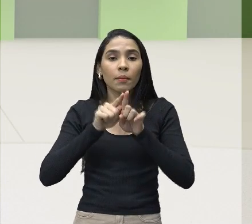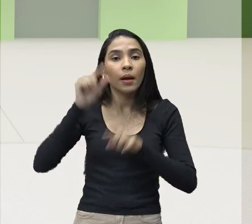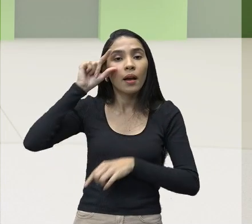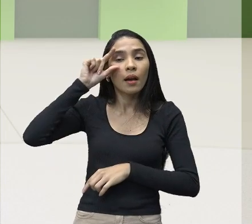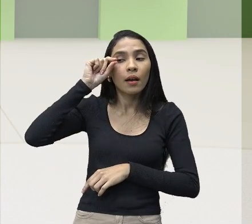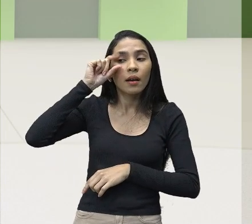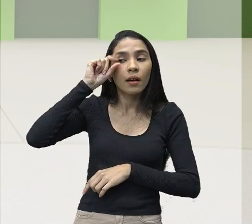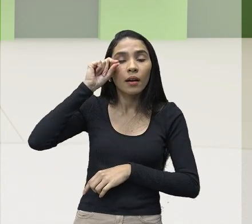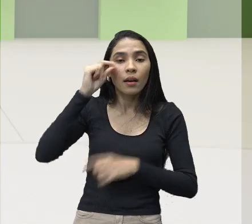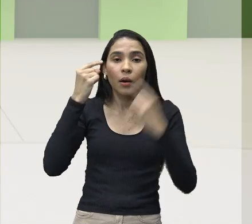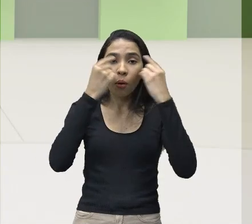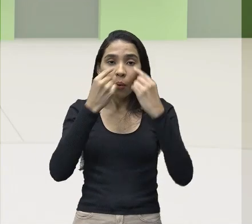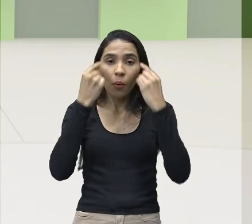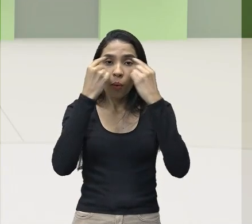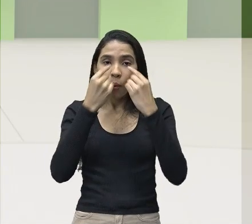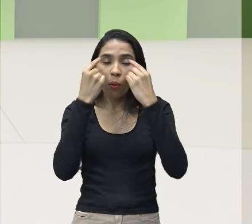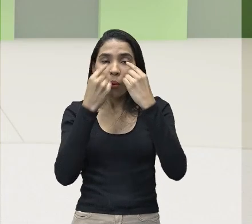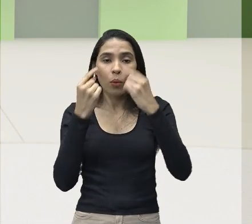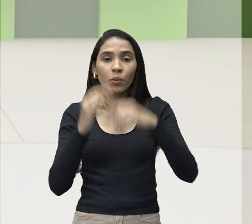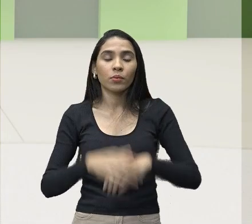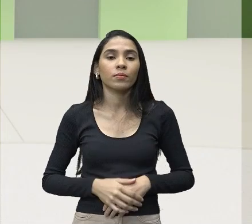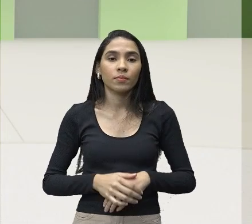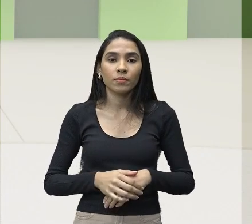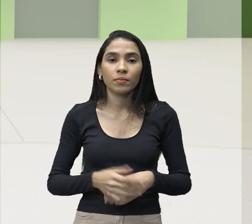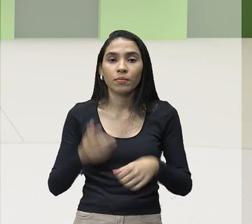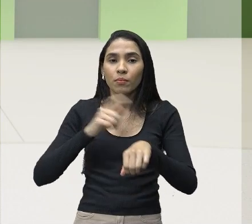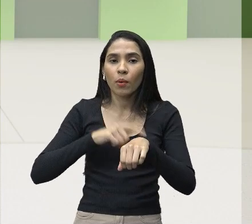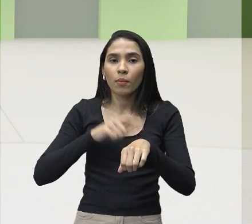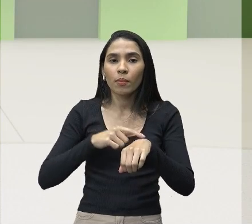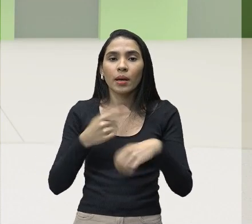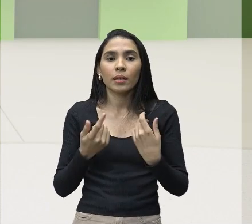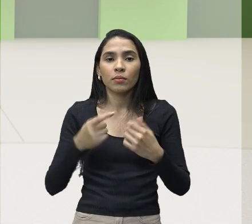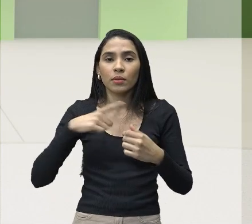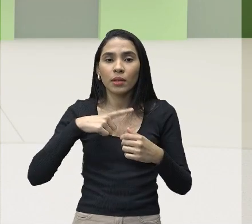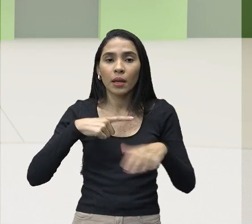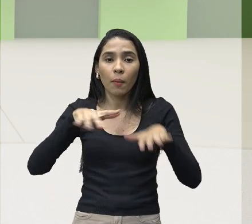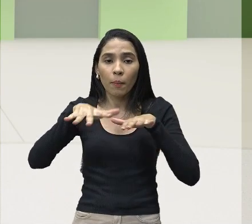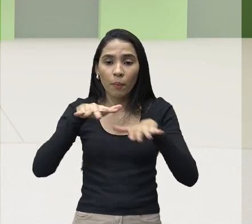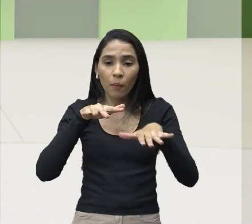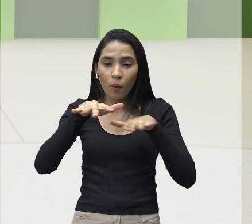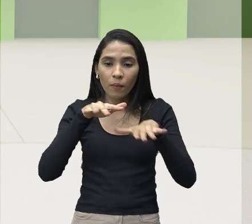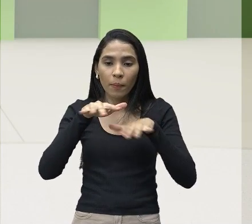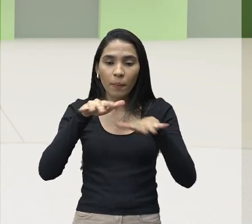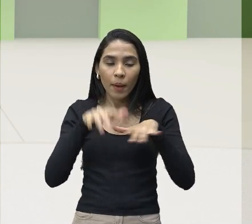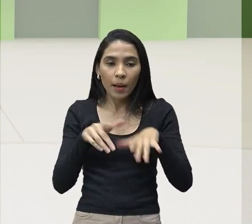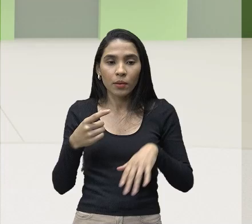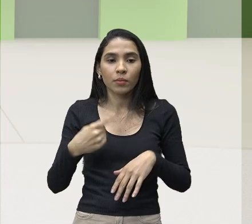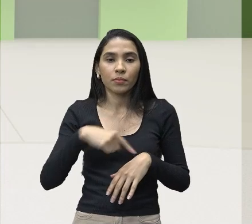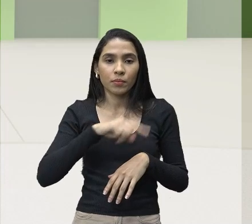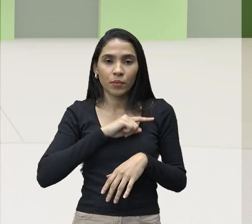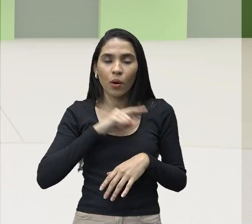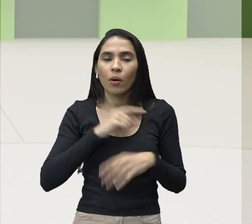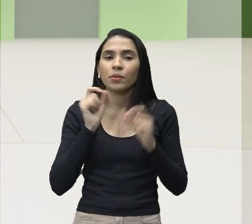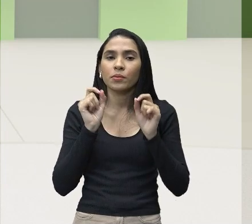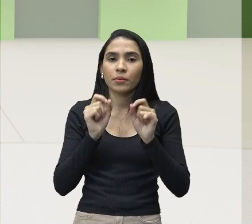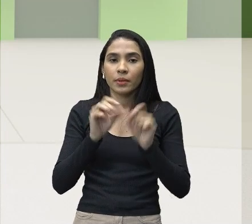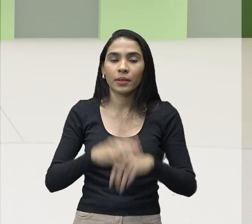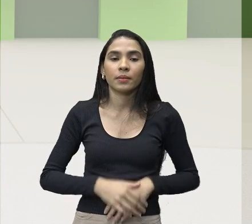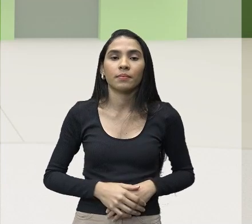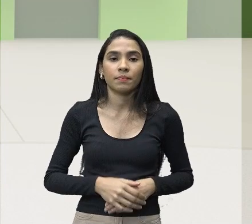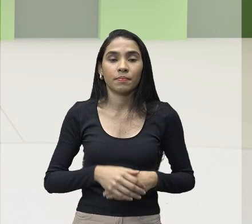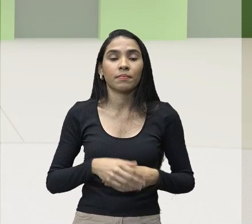algo involuntário, Então, quando a gente fala aqui desses movimentos, a gente está falando ali também